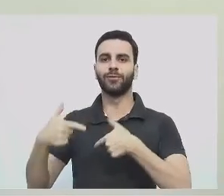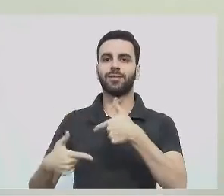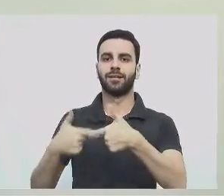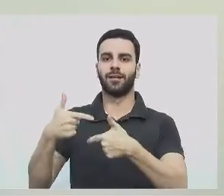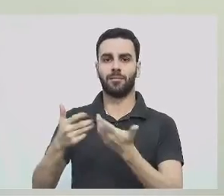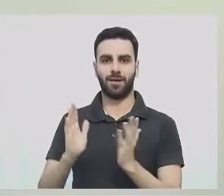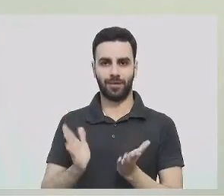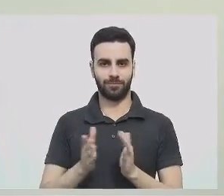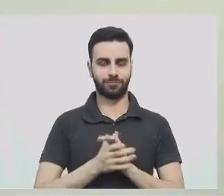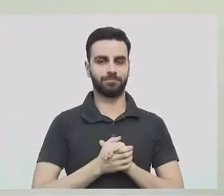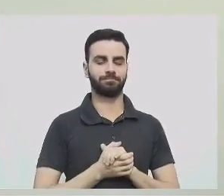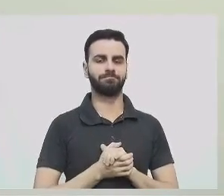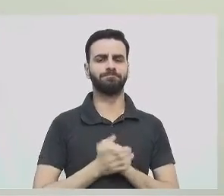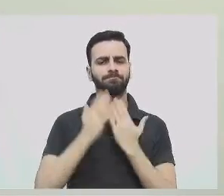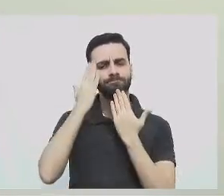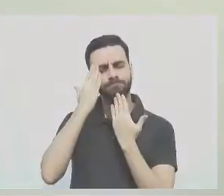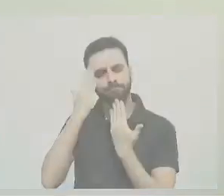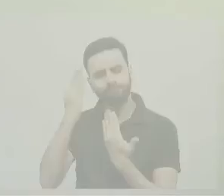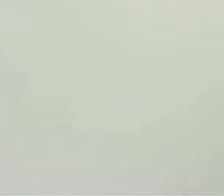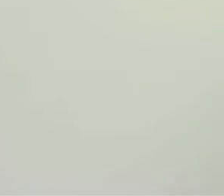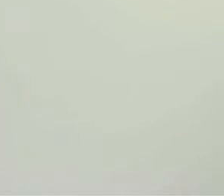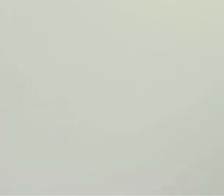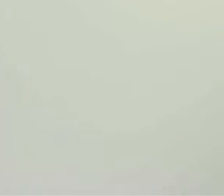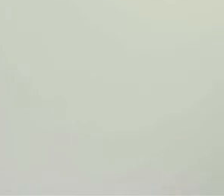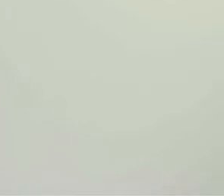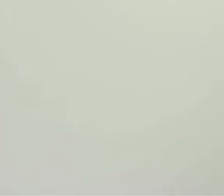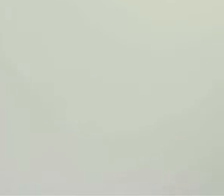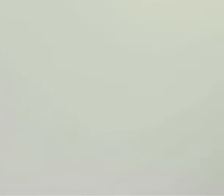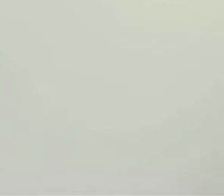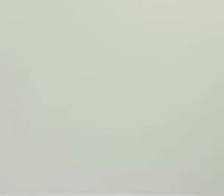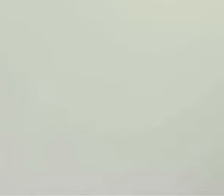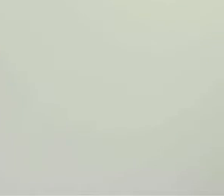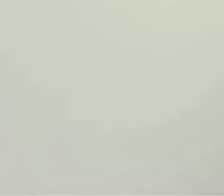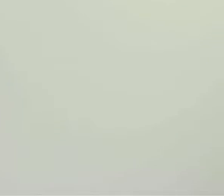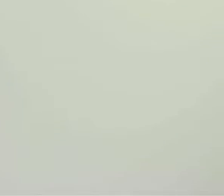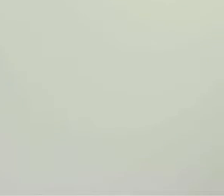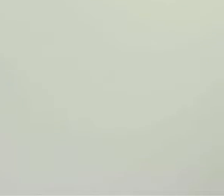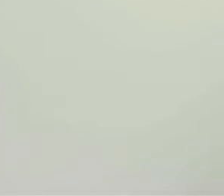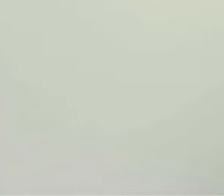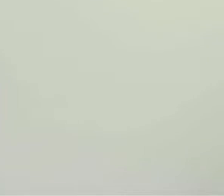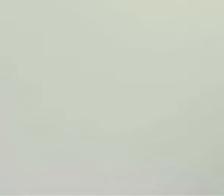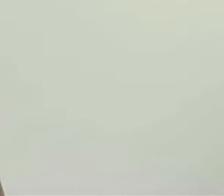serviços. Agradecemos profundamente aos trabalhos,